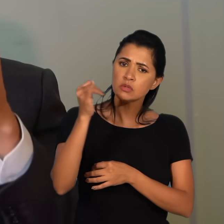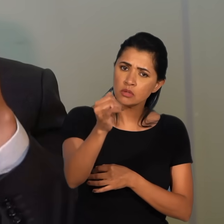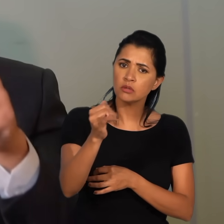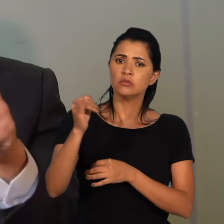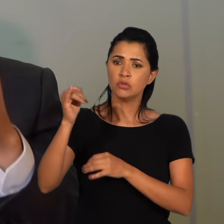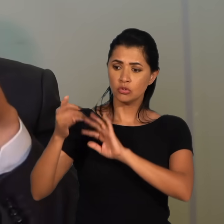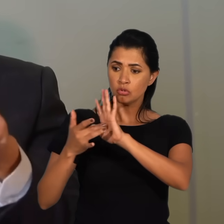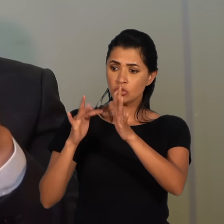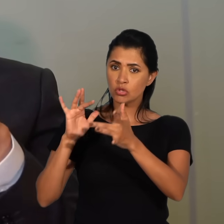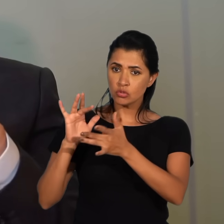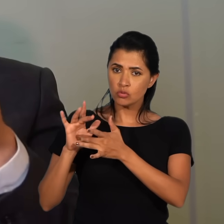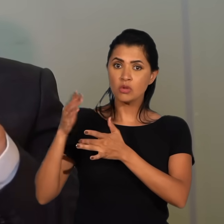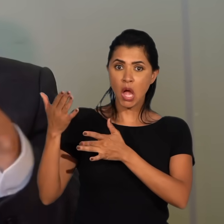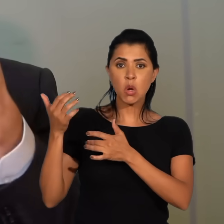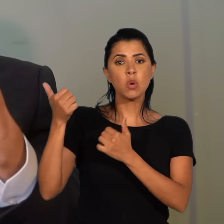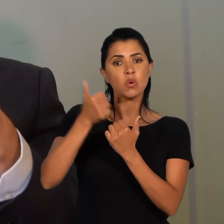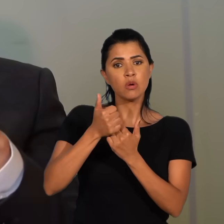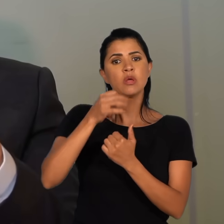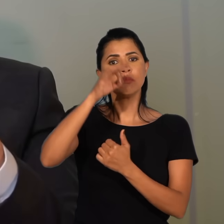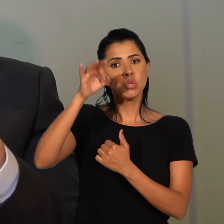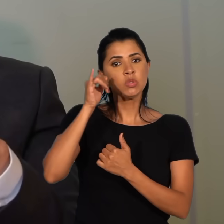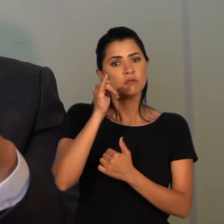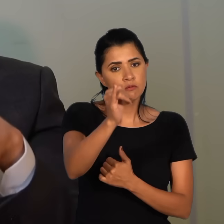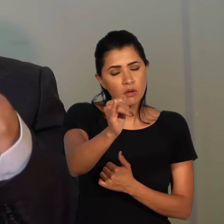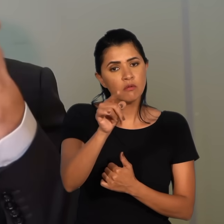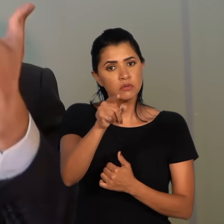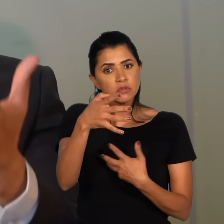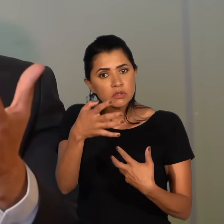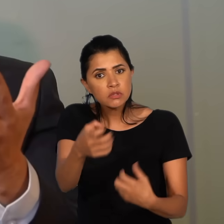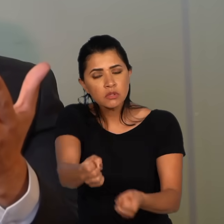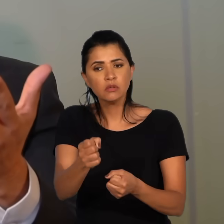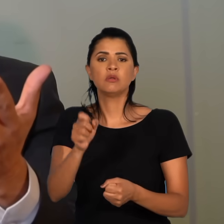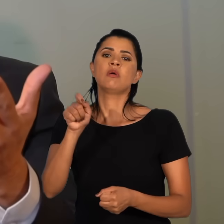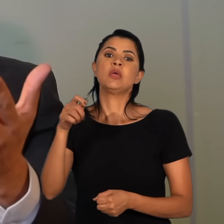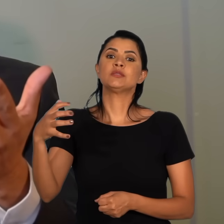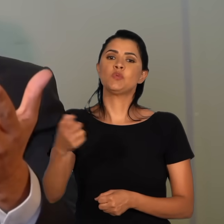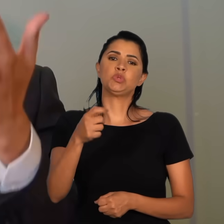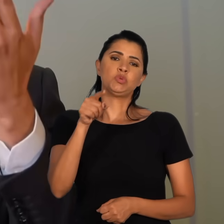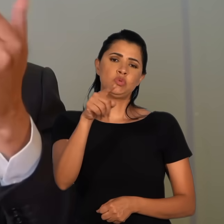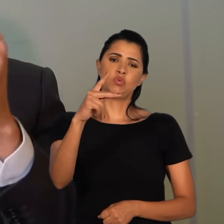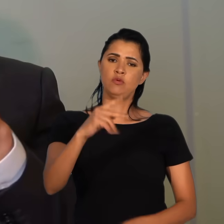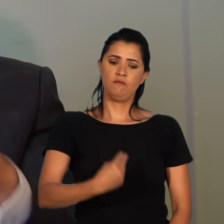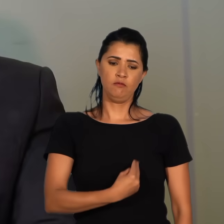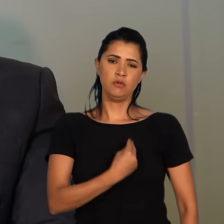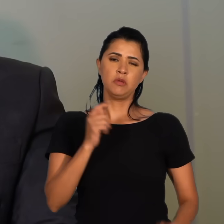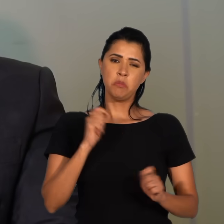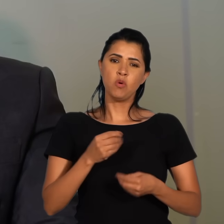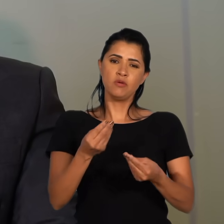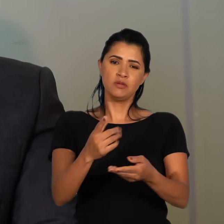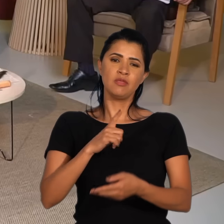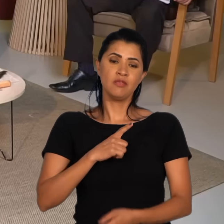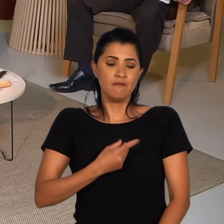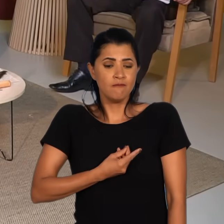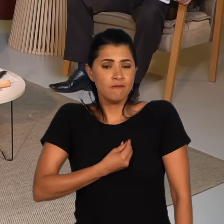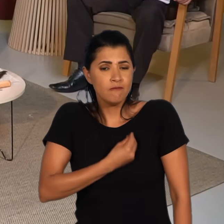Santo né que Jesus fala por meio dele ao seu coração a sua mente para que você o aceite como seu Salvador pessoal e possa receber a